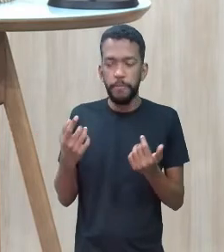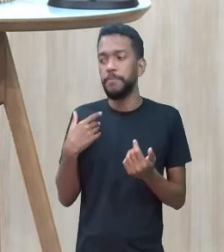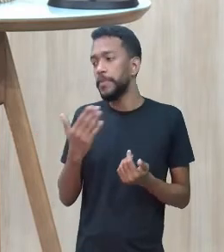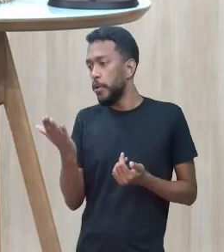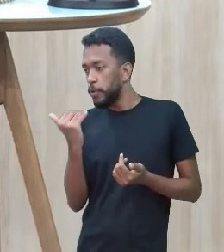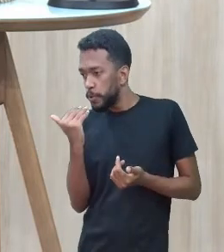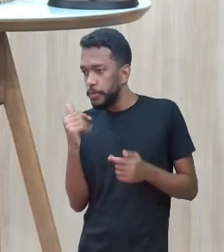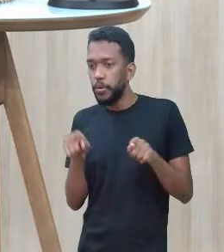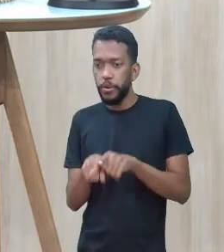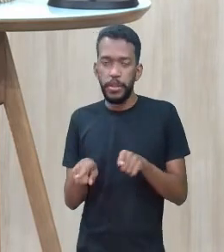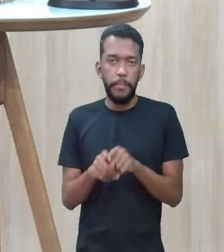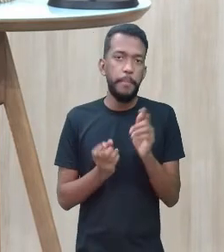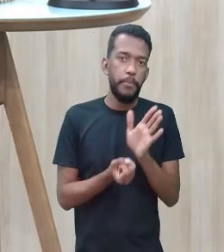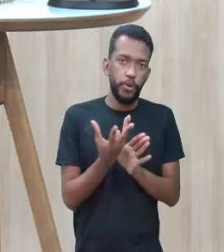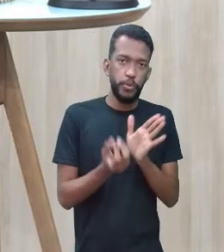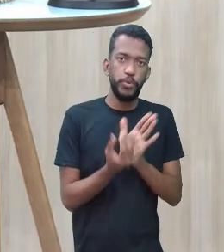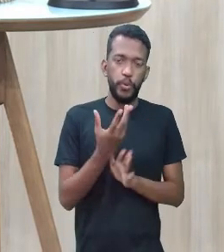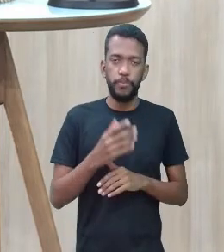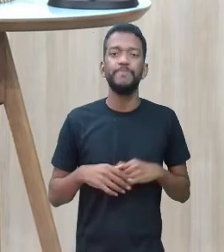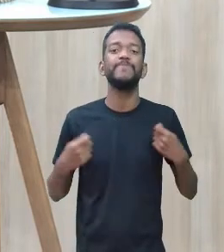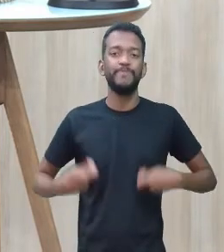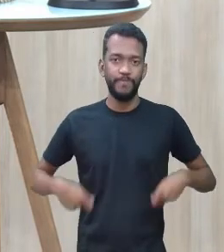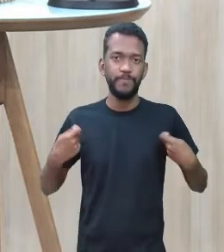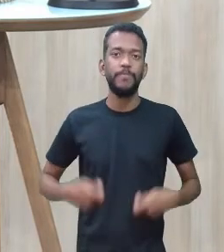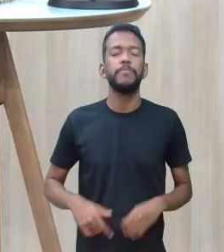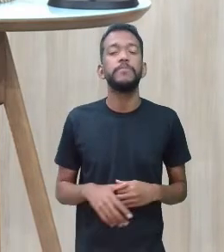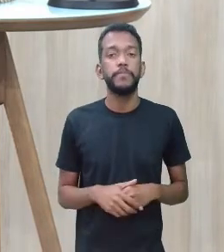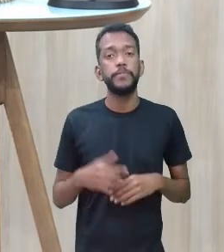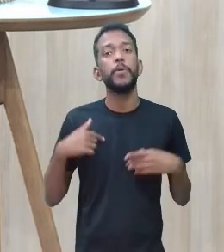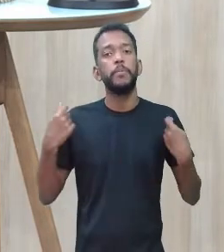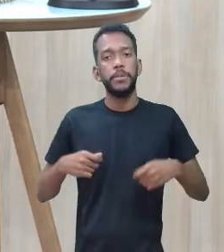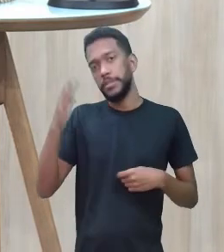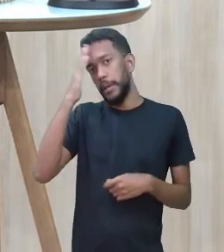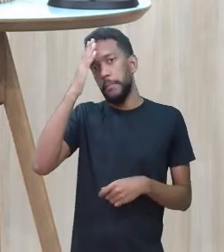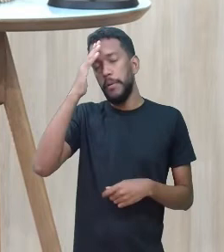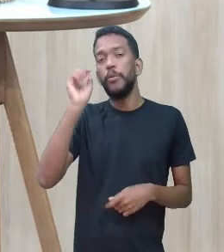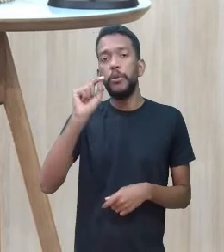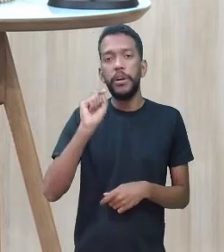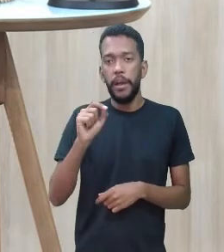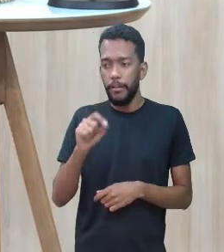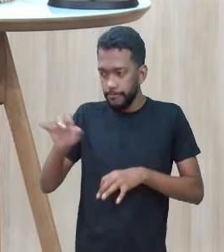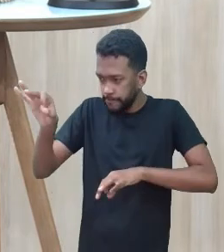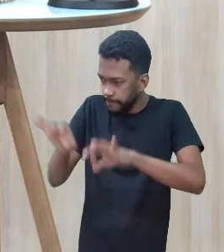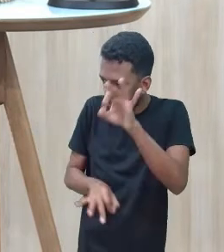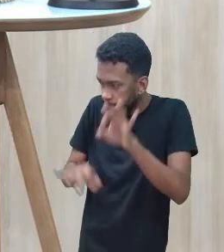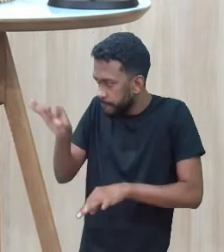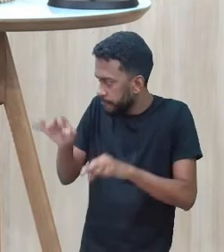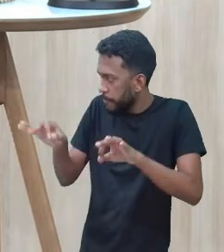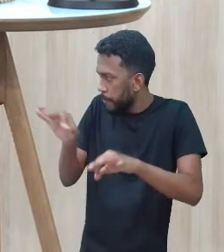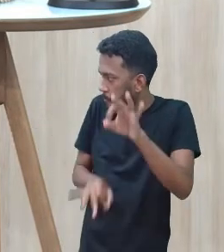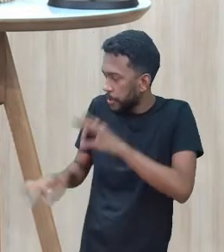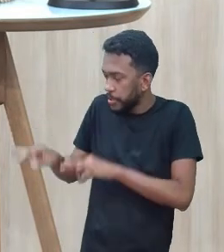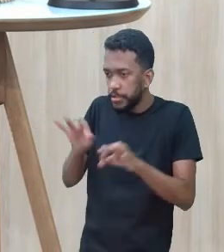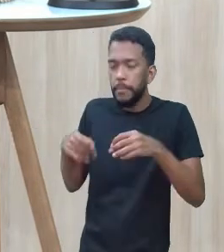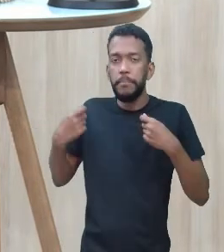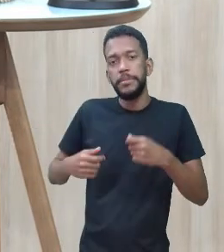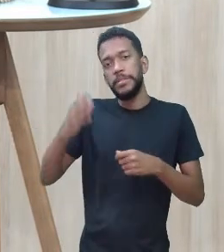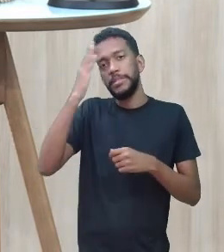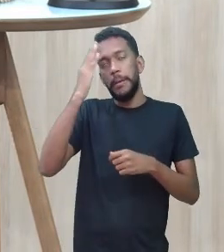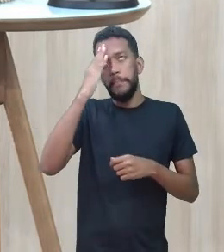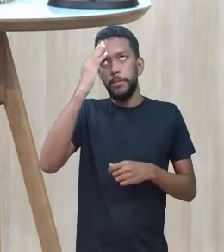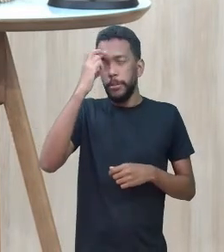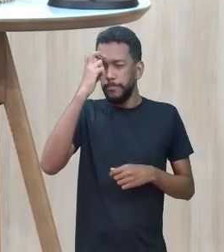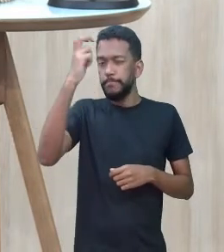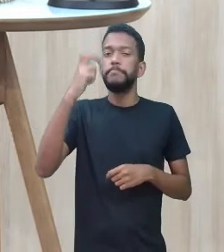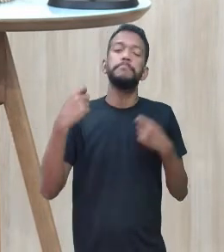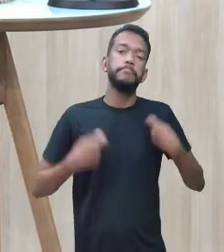consumidor como do produtor. Então, eu tenho que saber que mexer na natureza é preciso ter sabedoria,